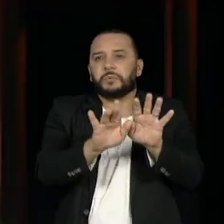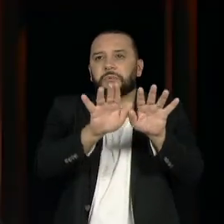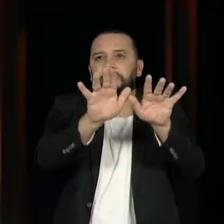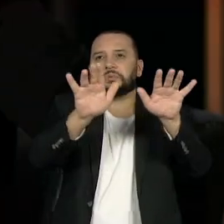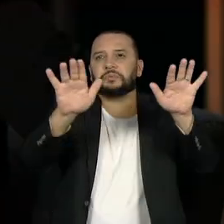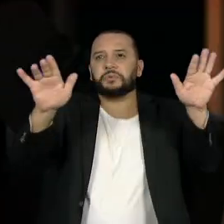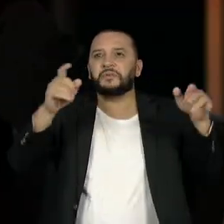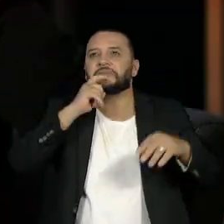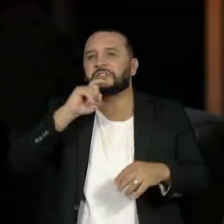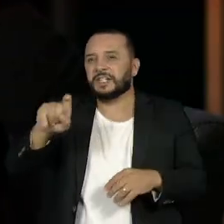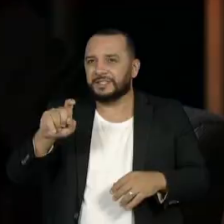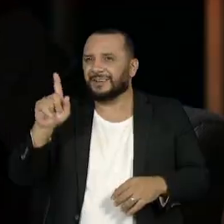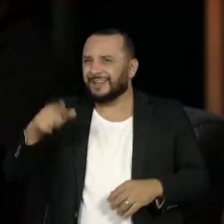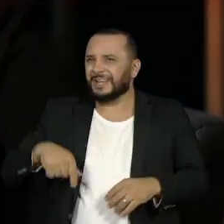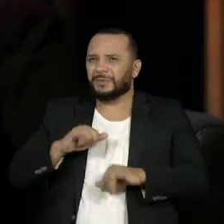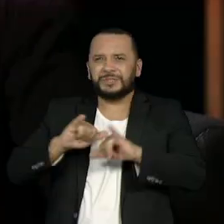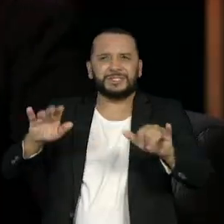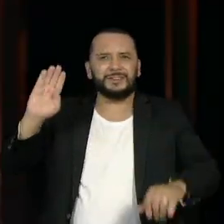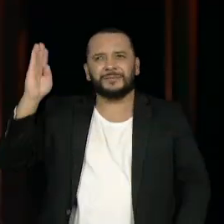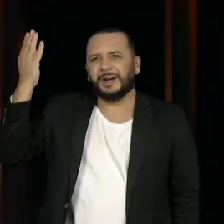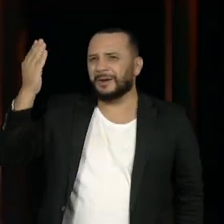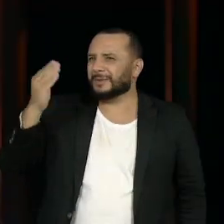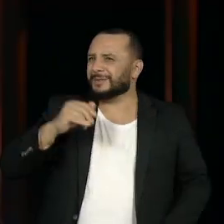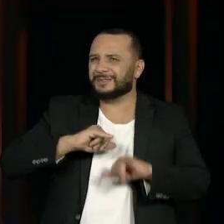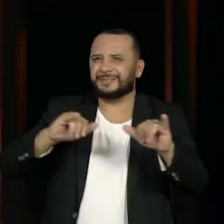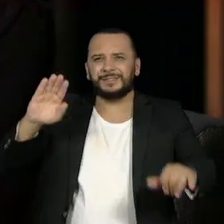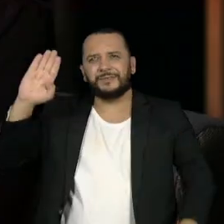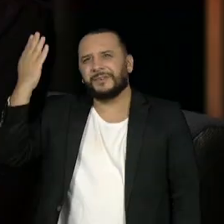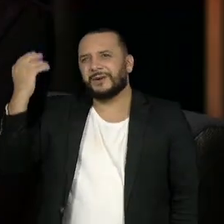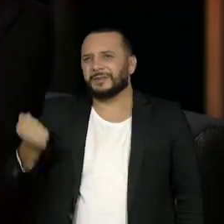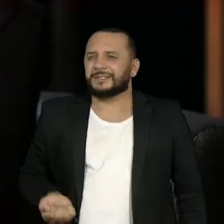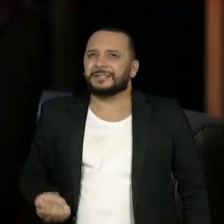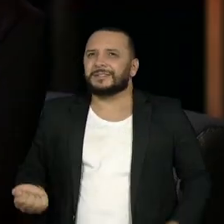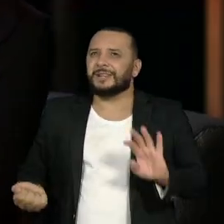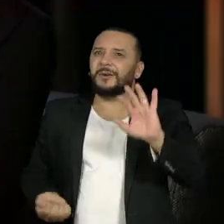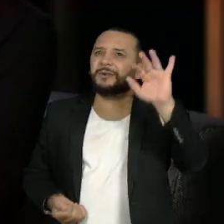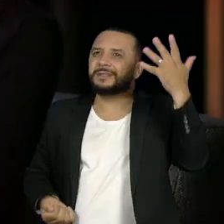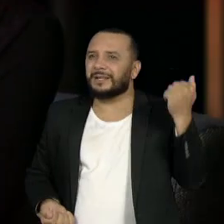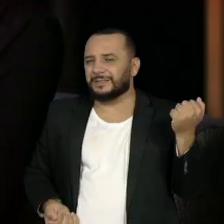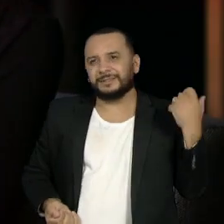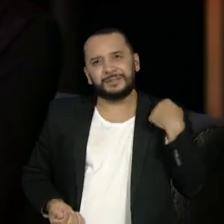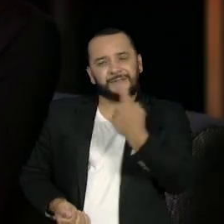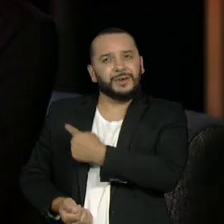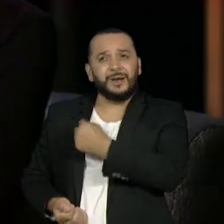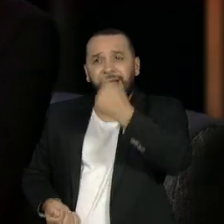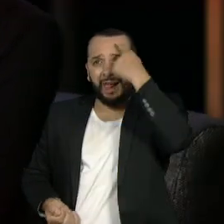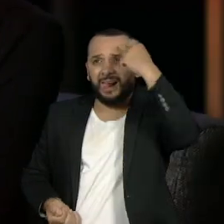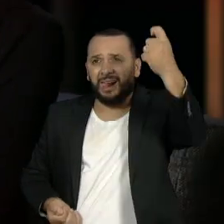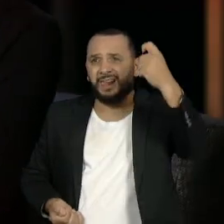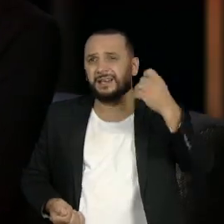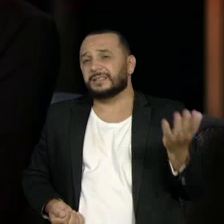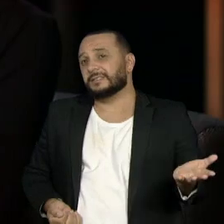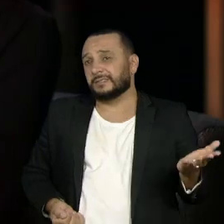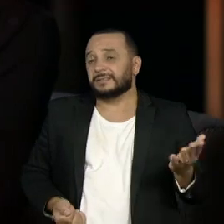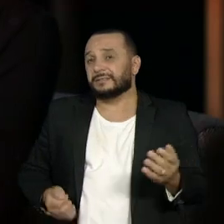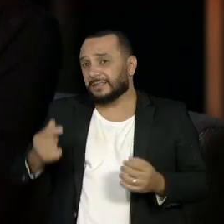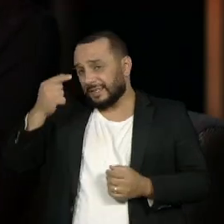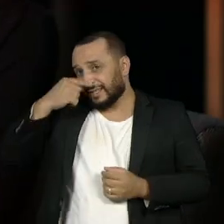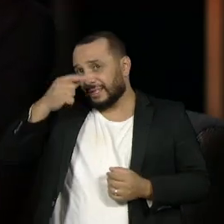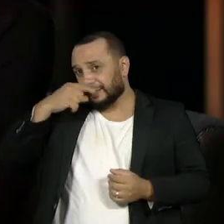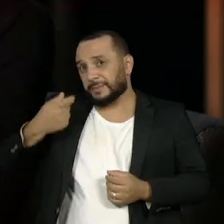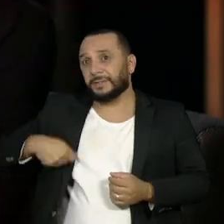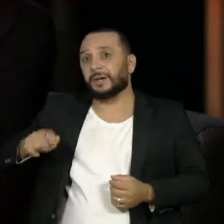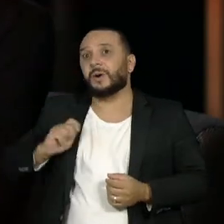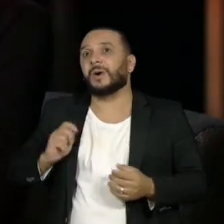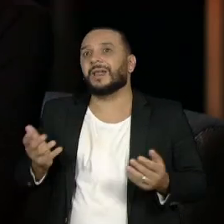maravilha do leonilson fake News Total então o que que acontece a gente sempre quem é o bode expiatório o próprio nome gripe